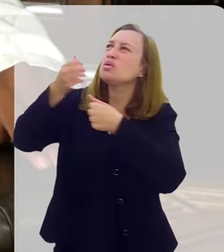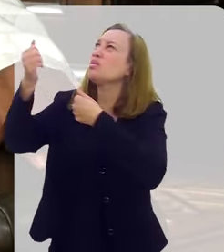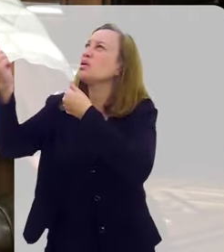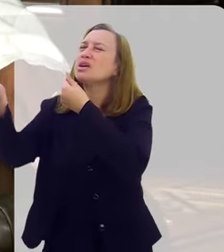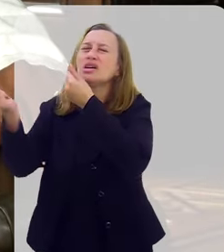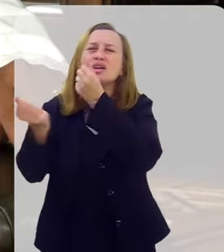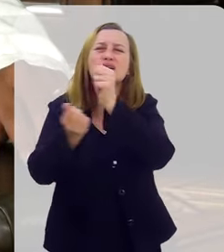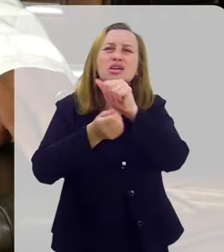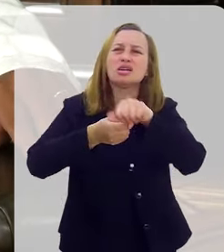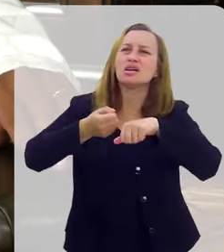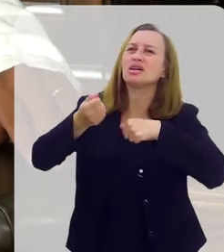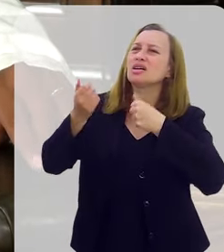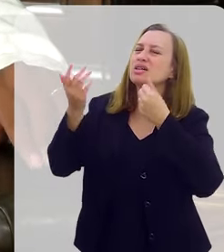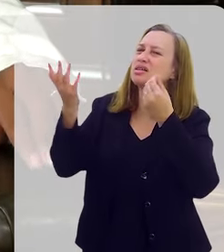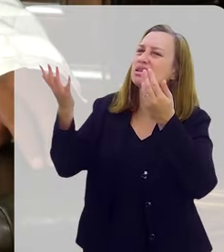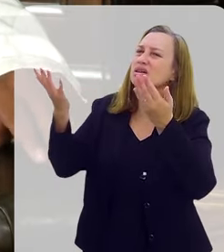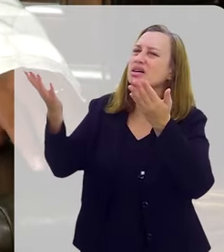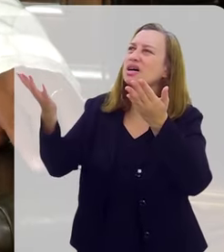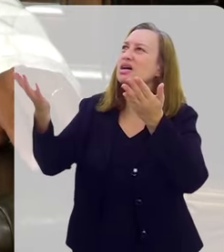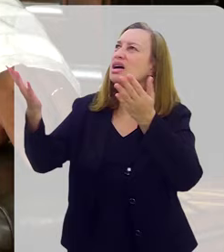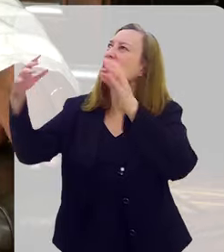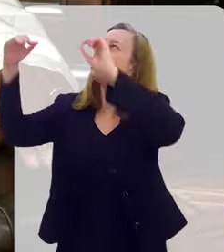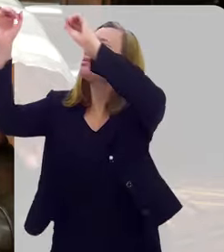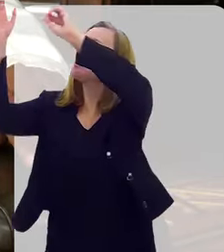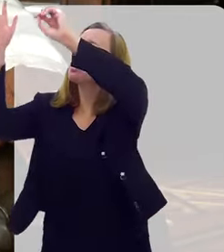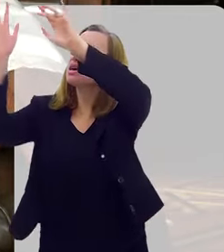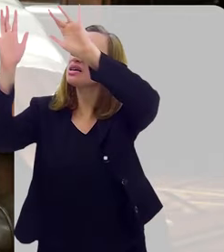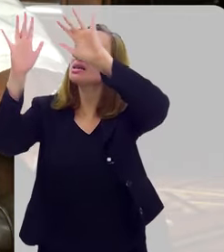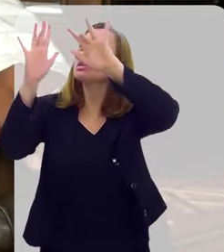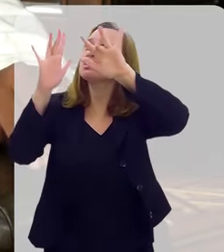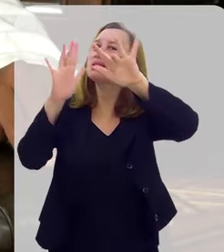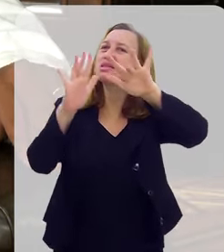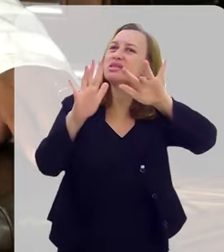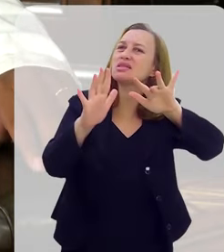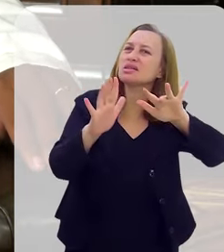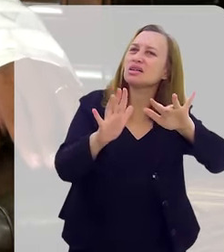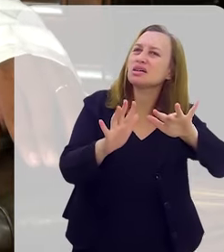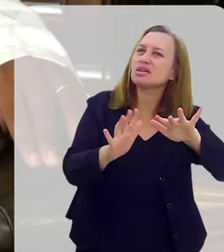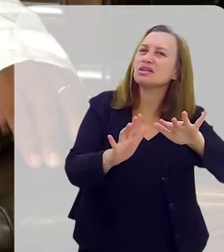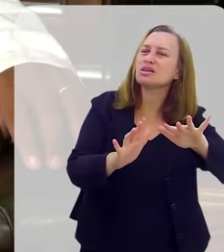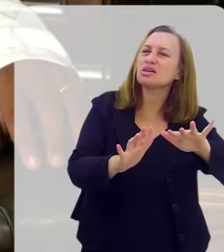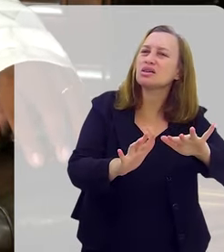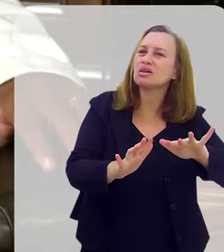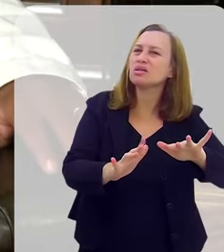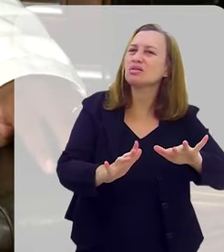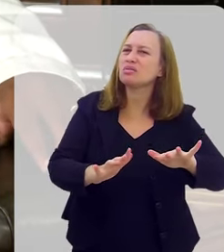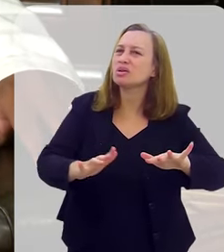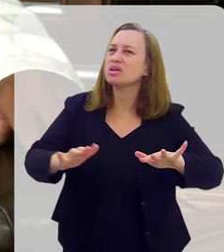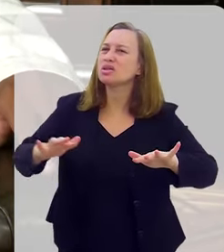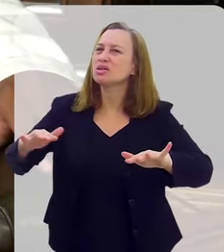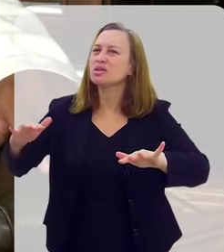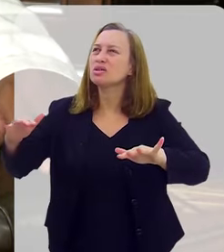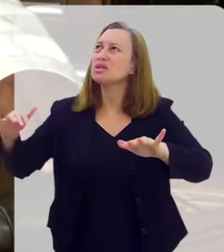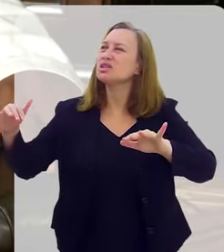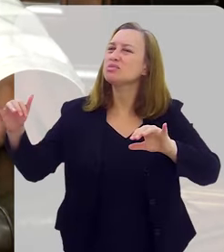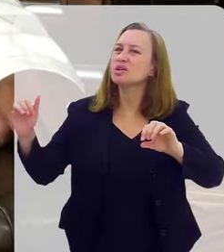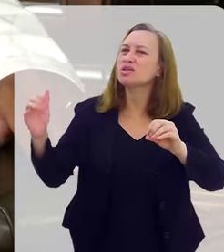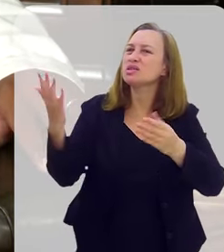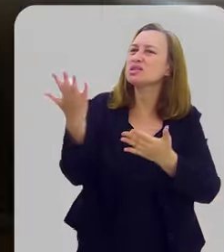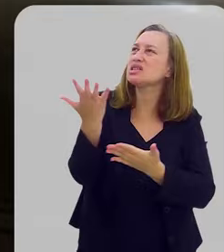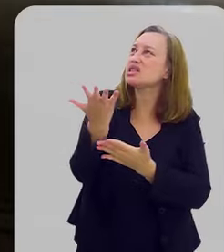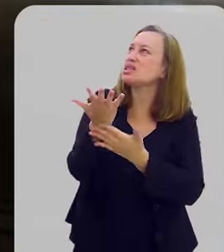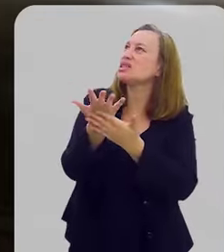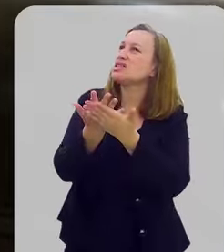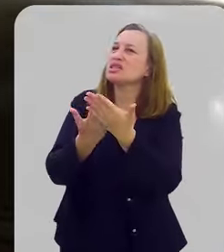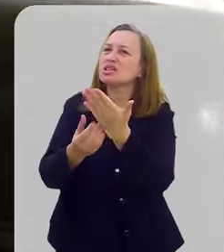daqui, glória aleluia de lá, inundando os irmãos com a bênção